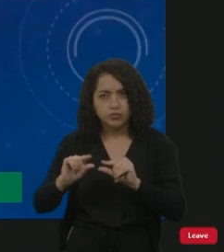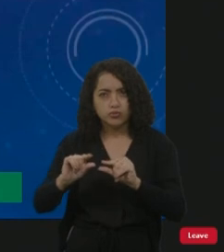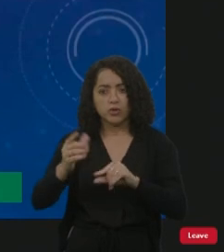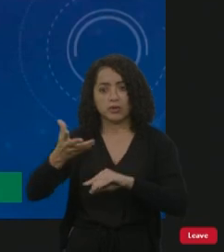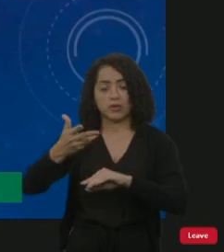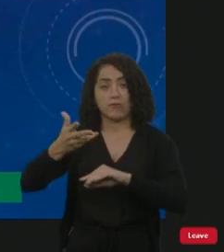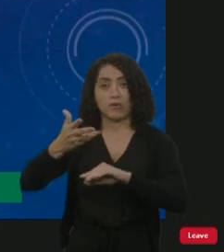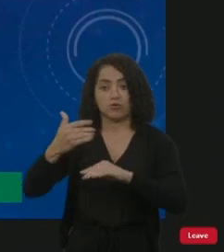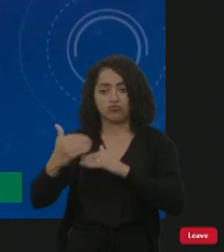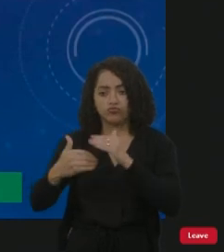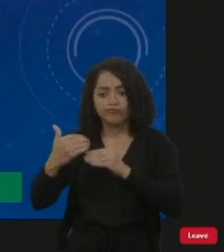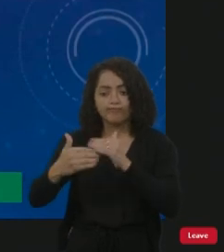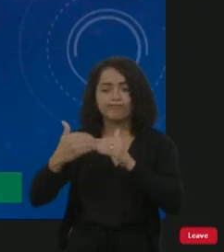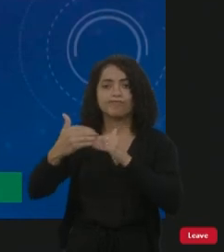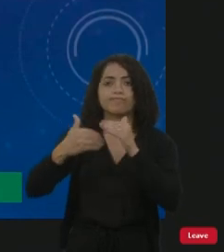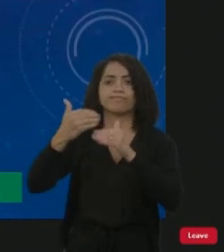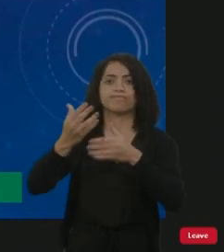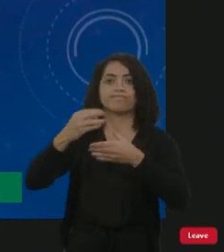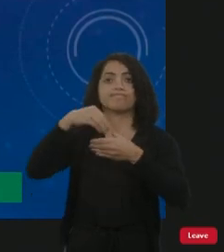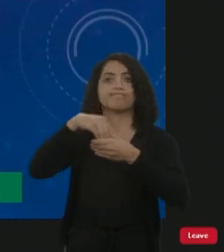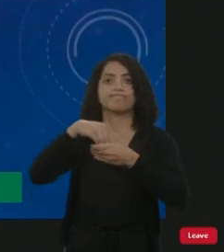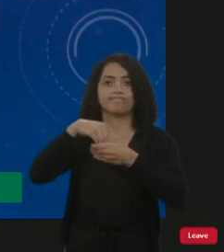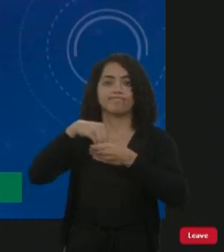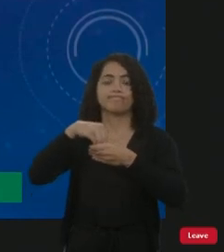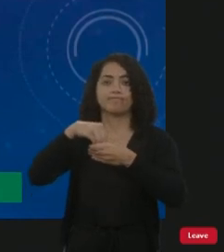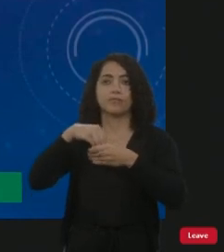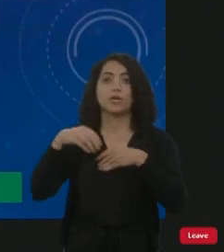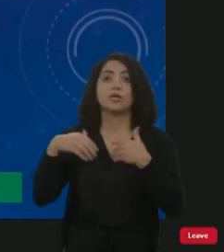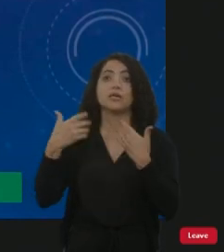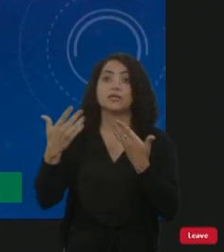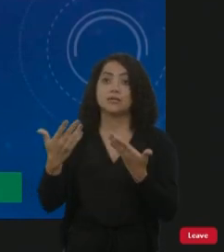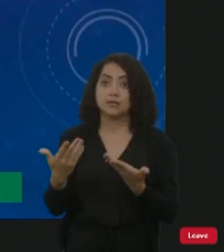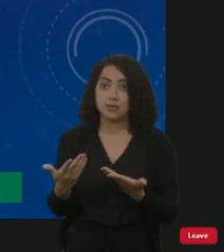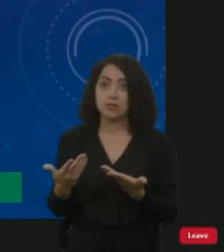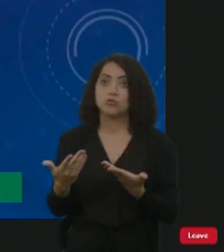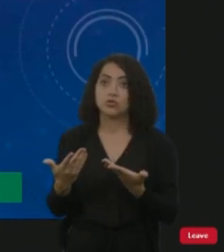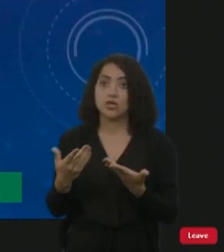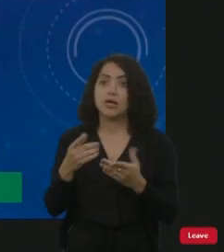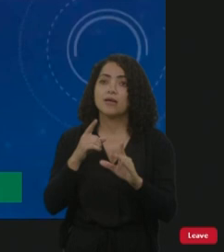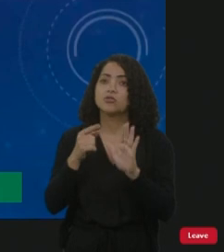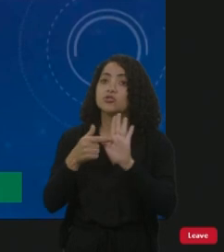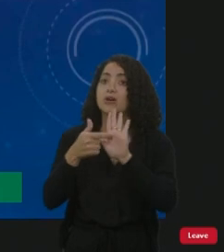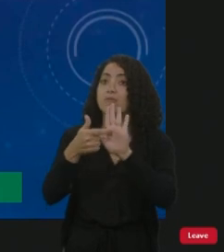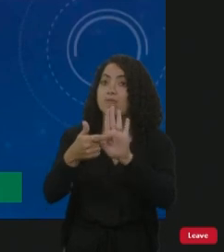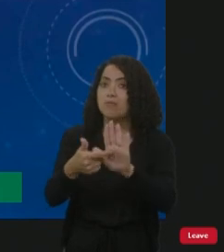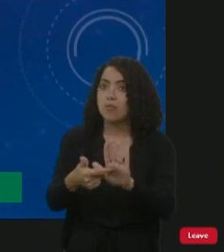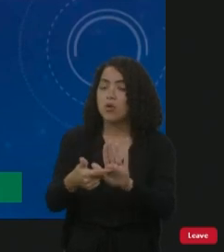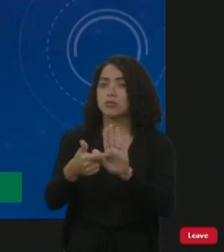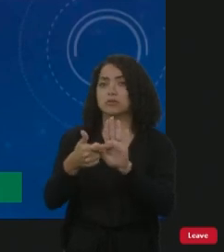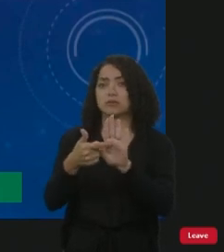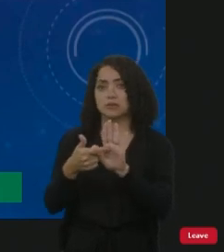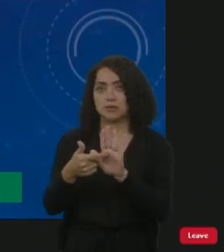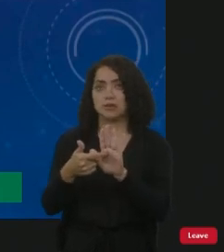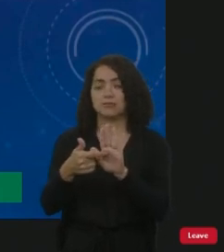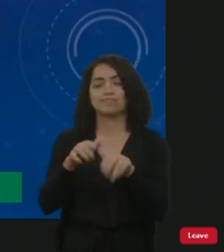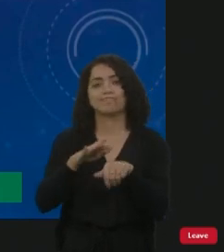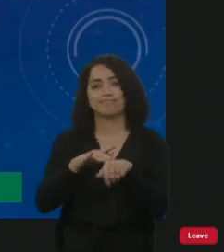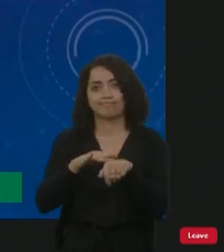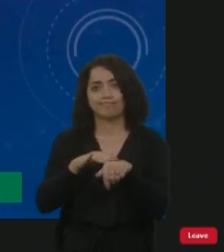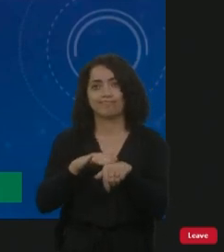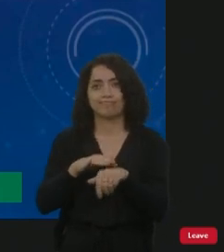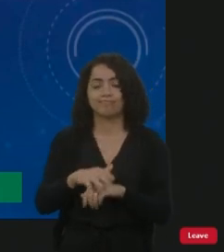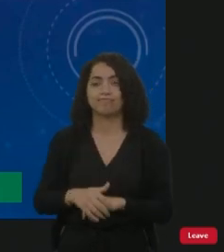crescimento intrauterino, tá? Então, isso já é um sinal de uma manifestação da doença,